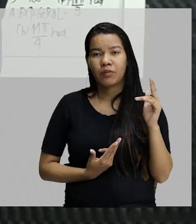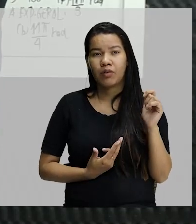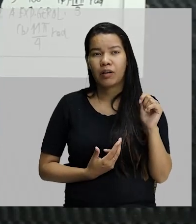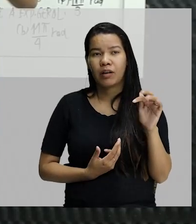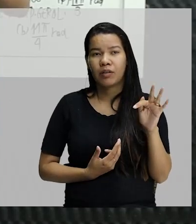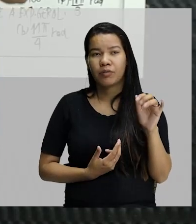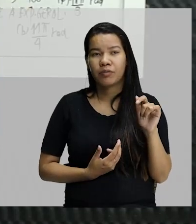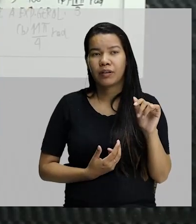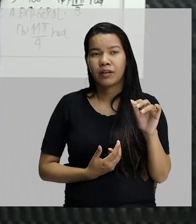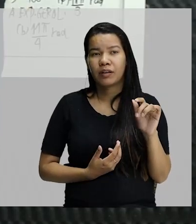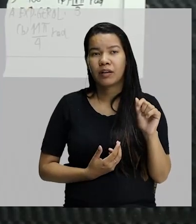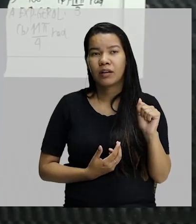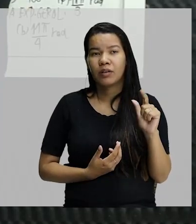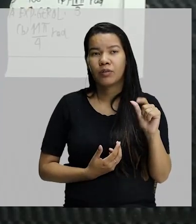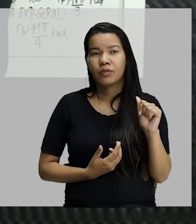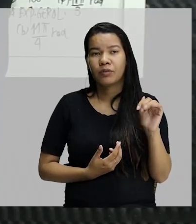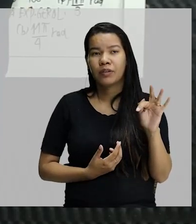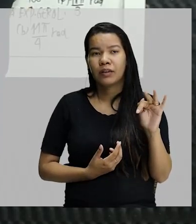mais